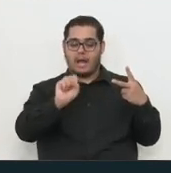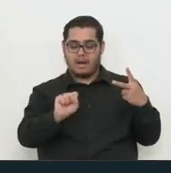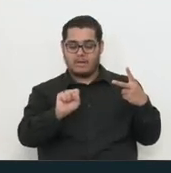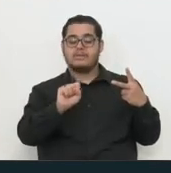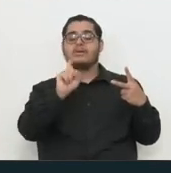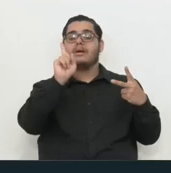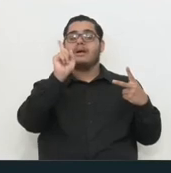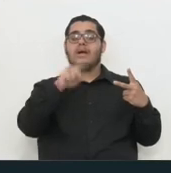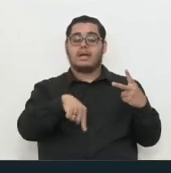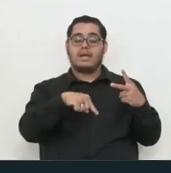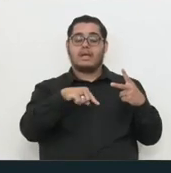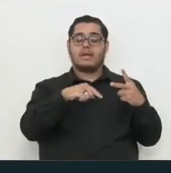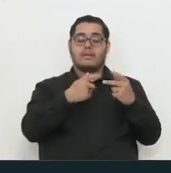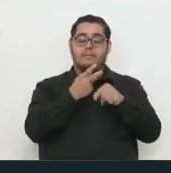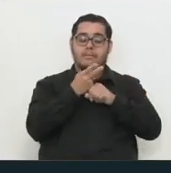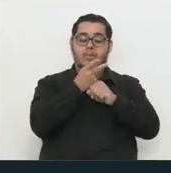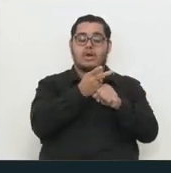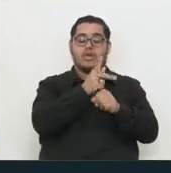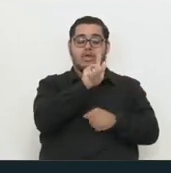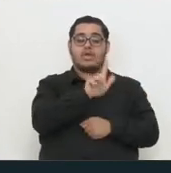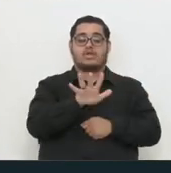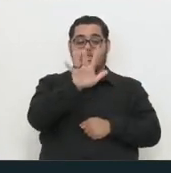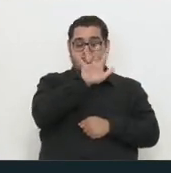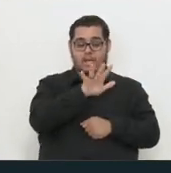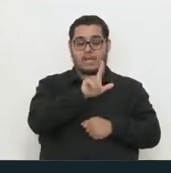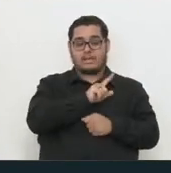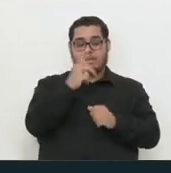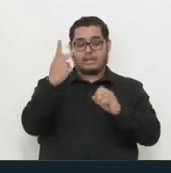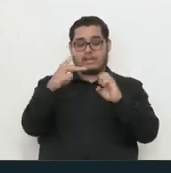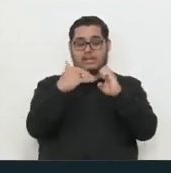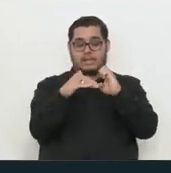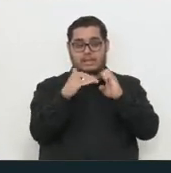meio de endereço eletrônico Carlos